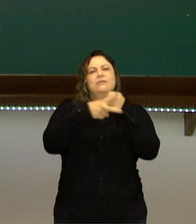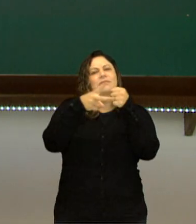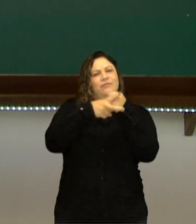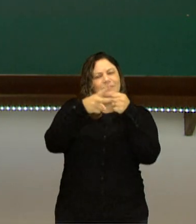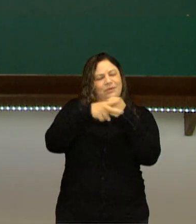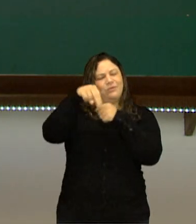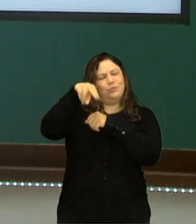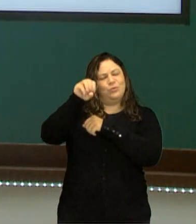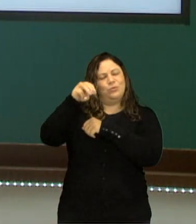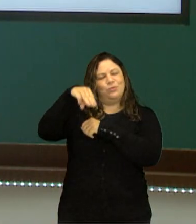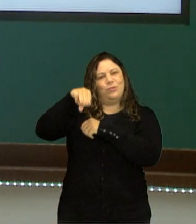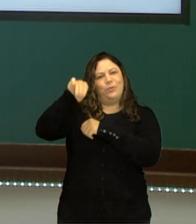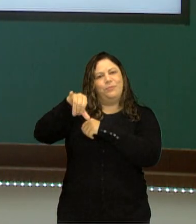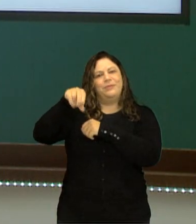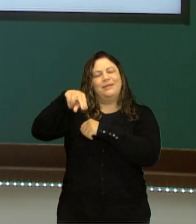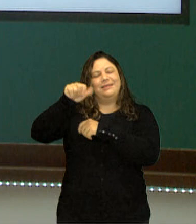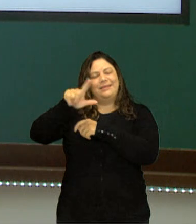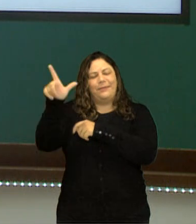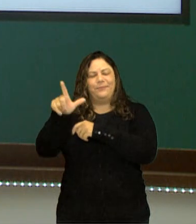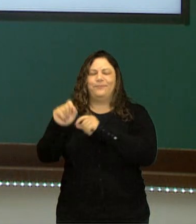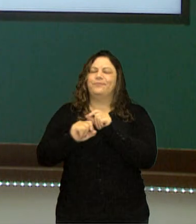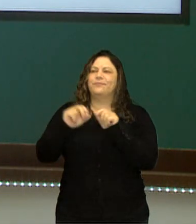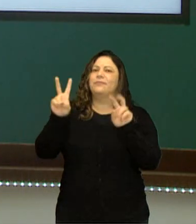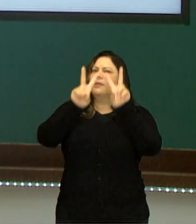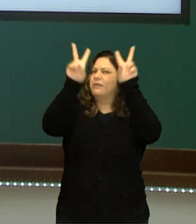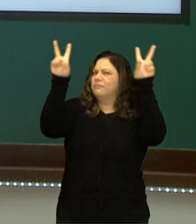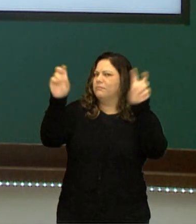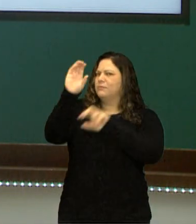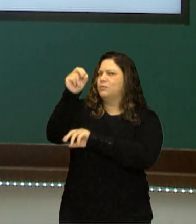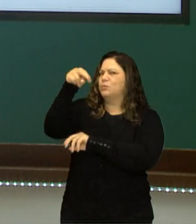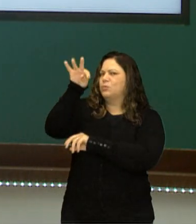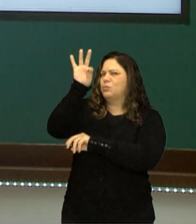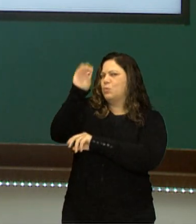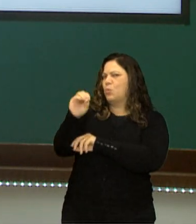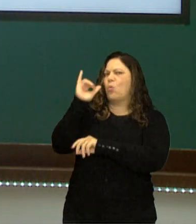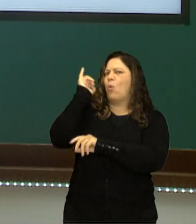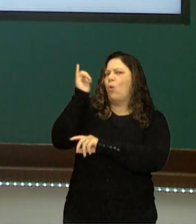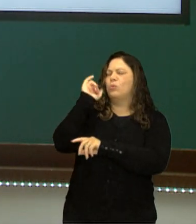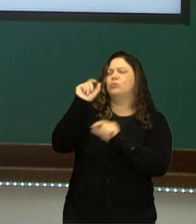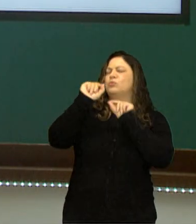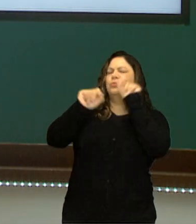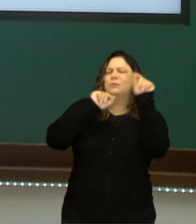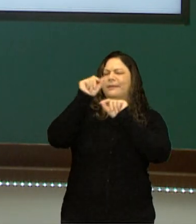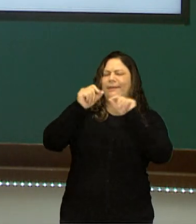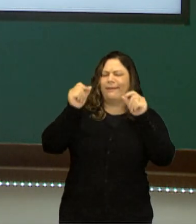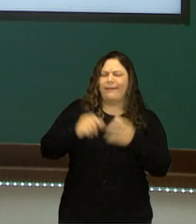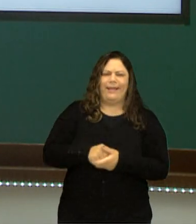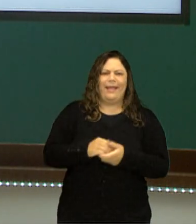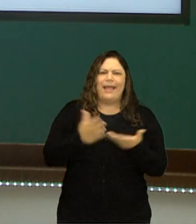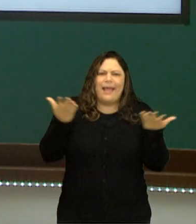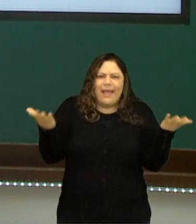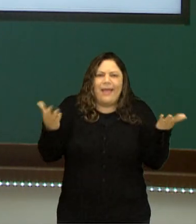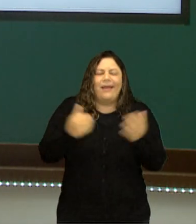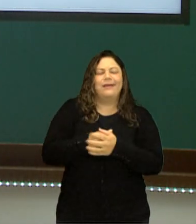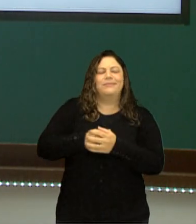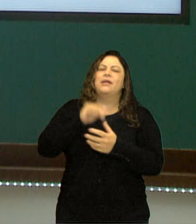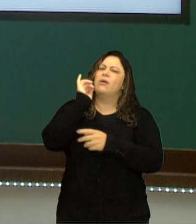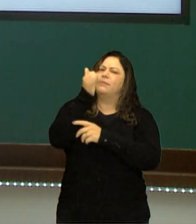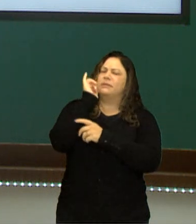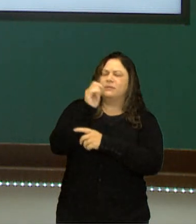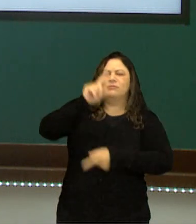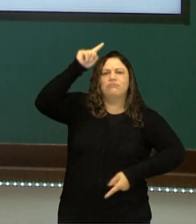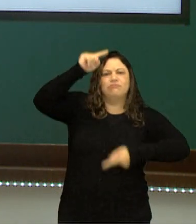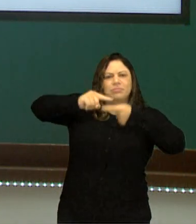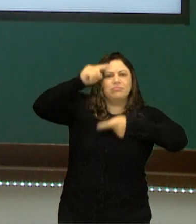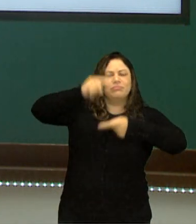sobre conto, o que é mesmo um conto, né? É uma narrativa breve, escrita em prosa, contendo um só conflito, uma única